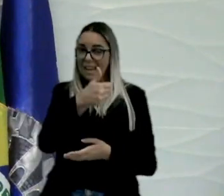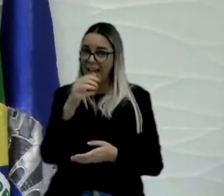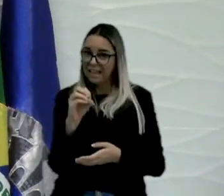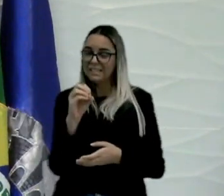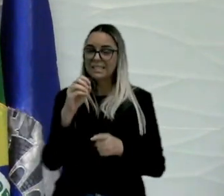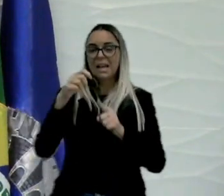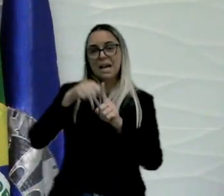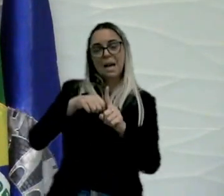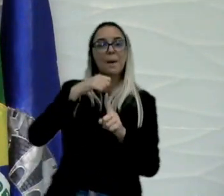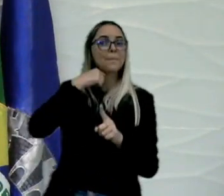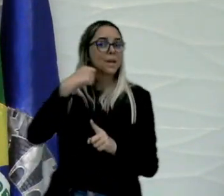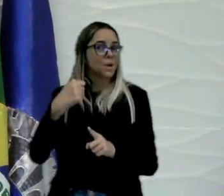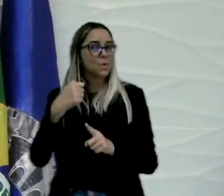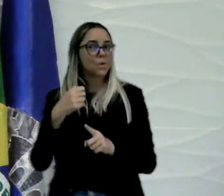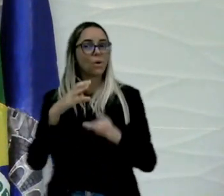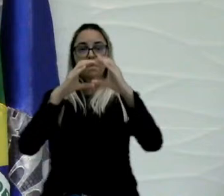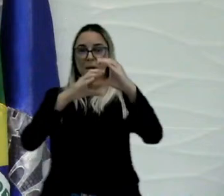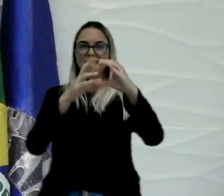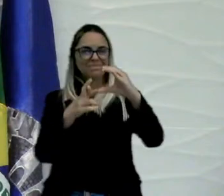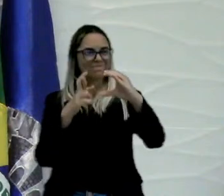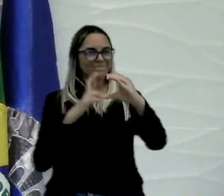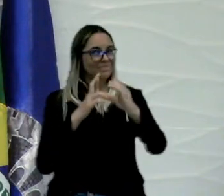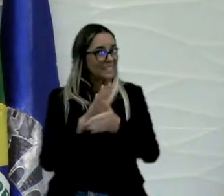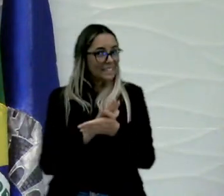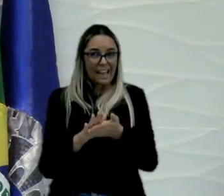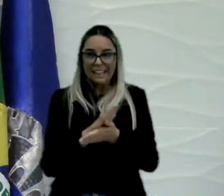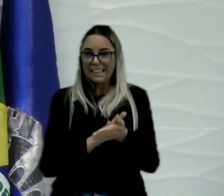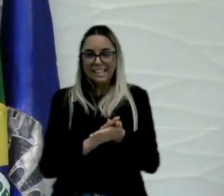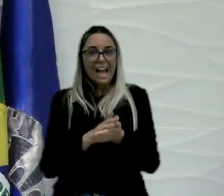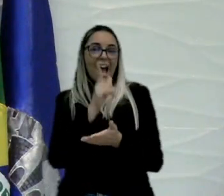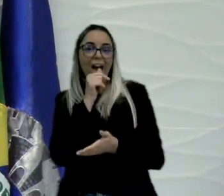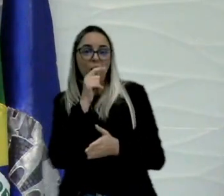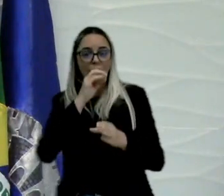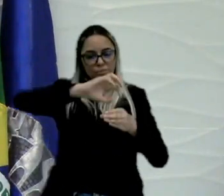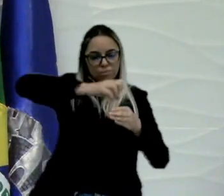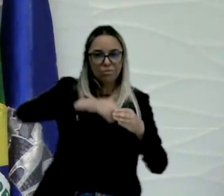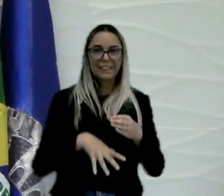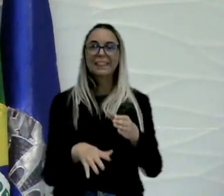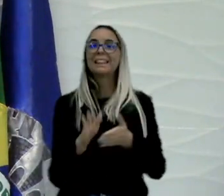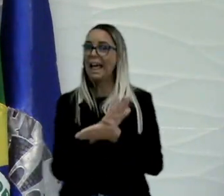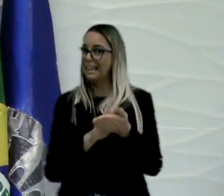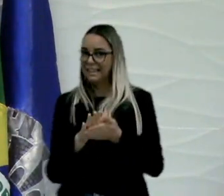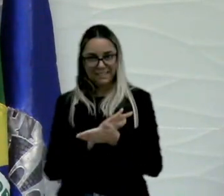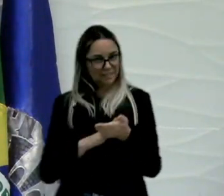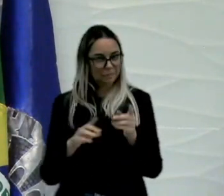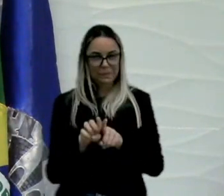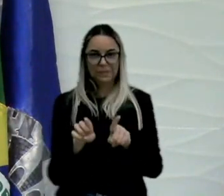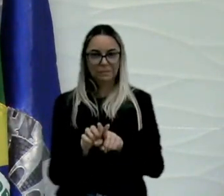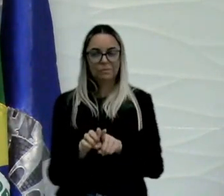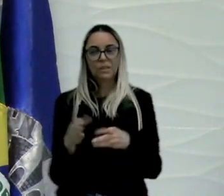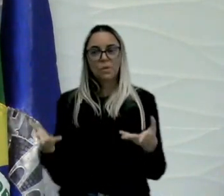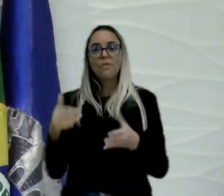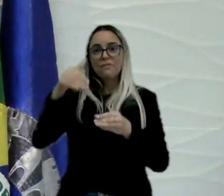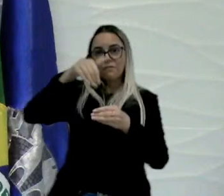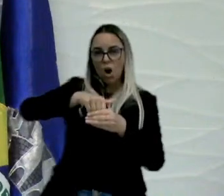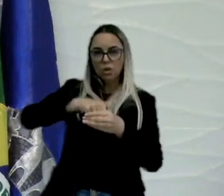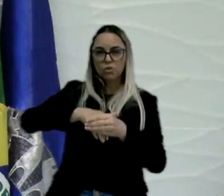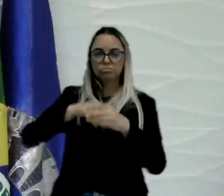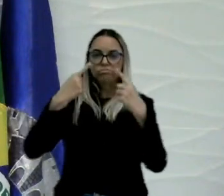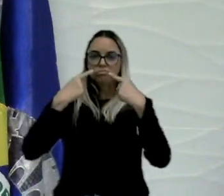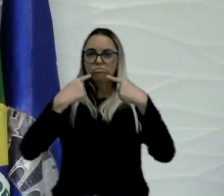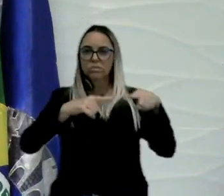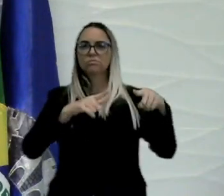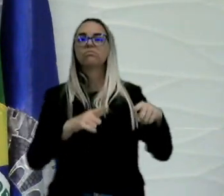Compesa nenhuma resposta deu muito menos água que é bom nas torneiras não chegou então coloca esse voto de repúdio tendo em